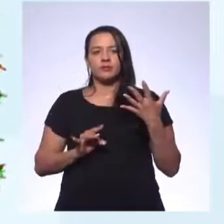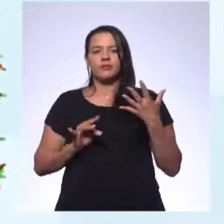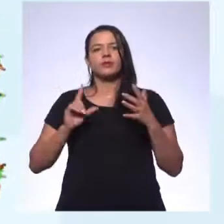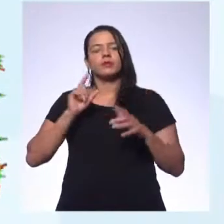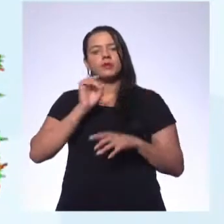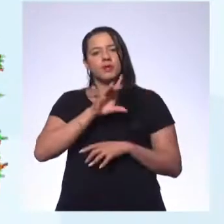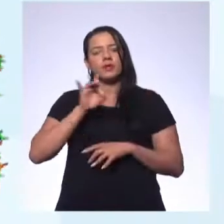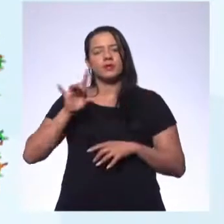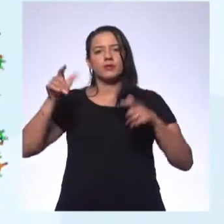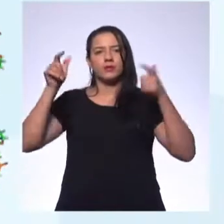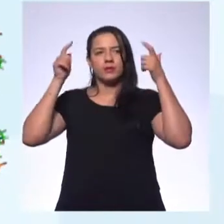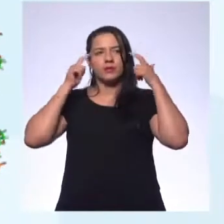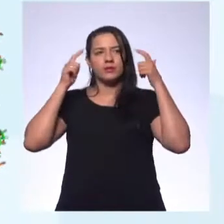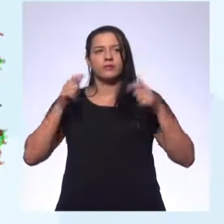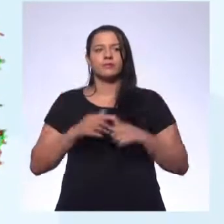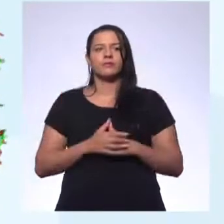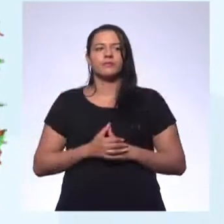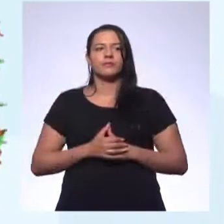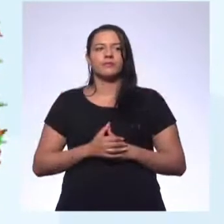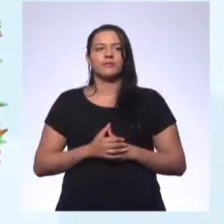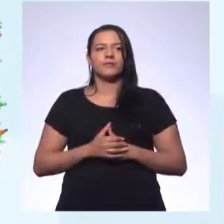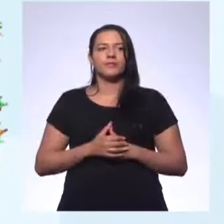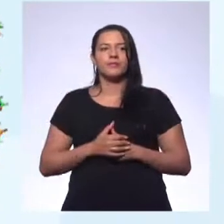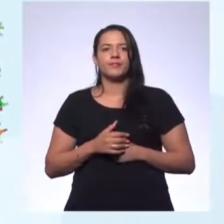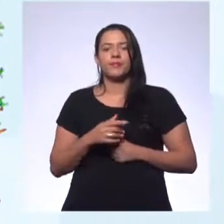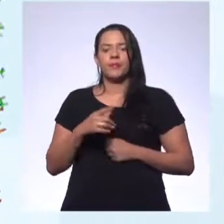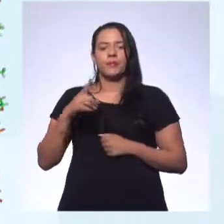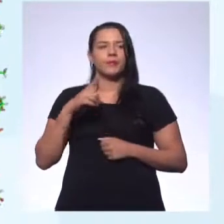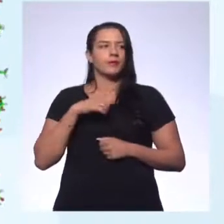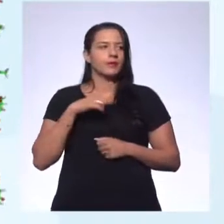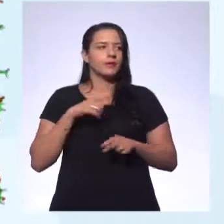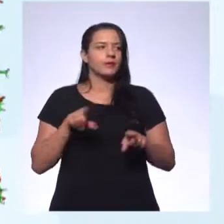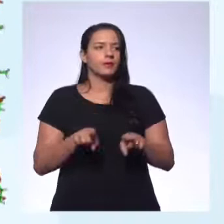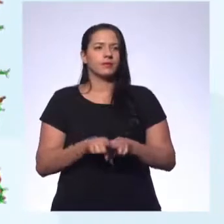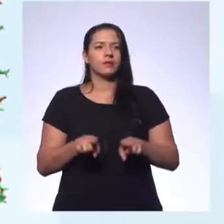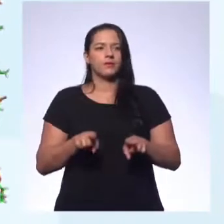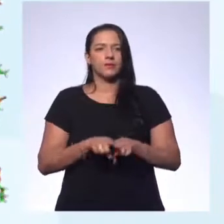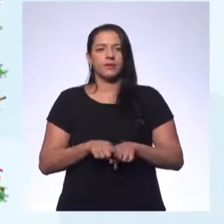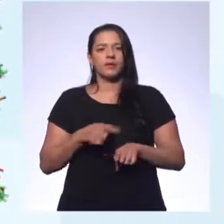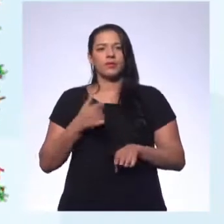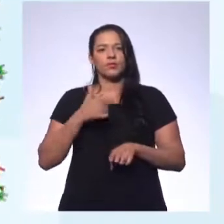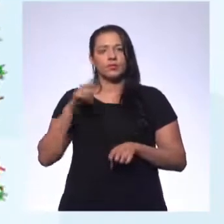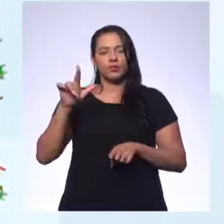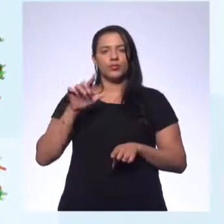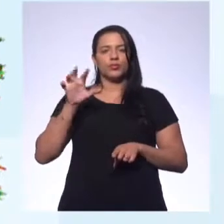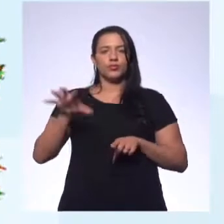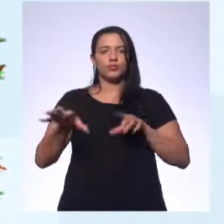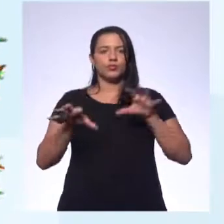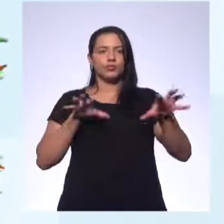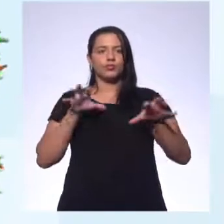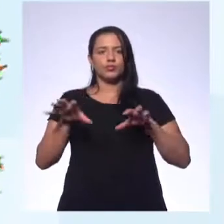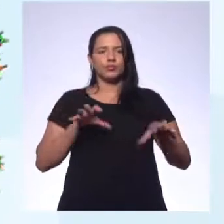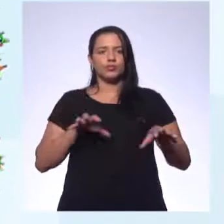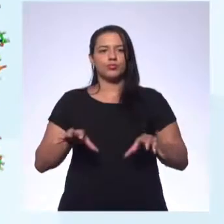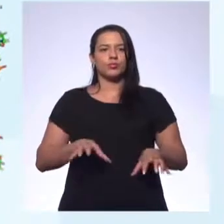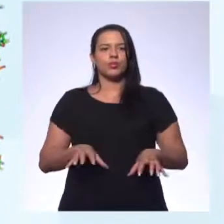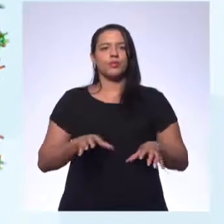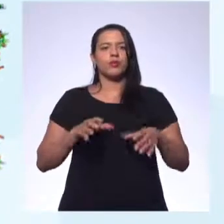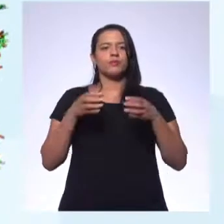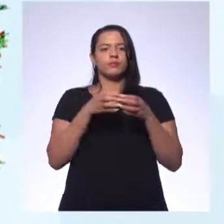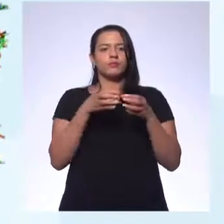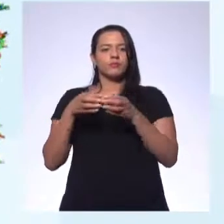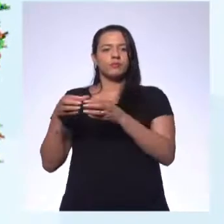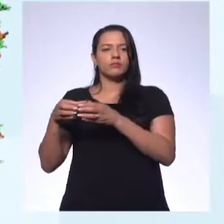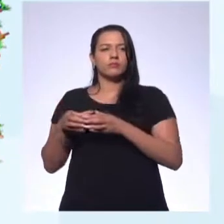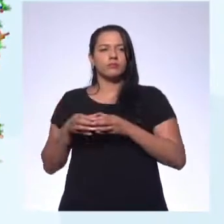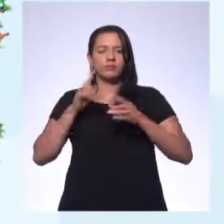reinos. E aí a gente tem também a classificação em domínios, certo? Que além,